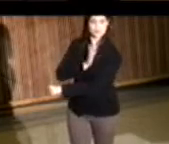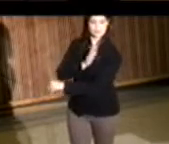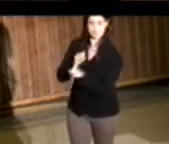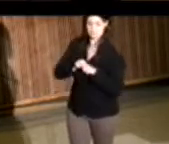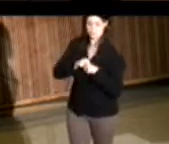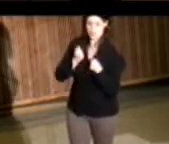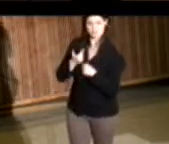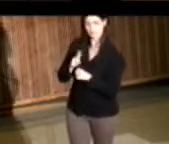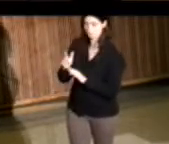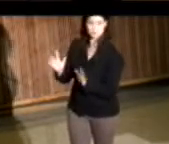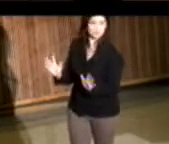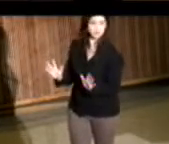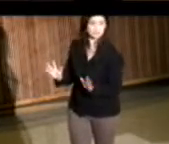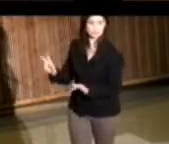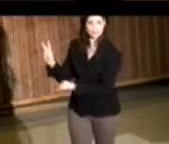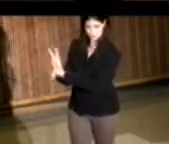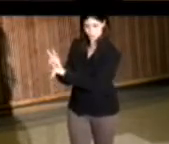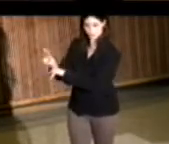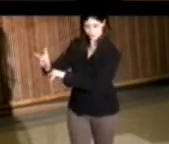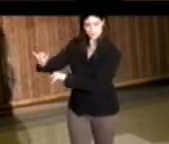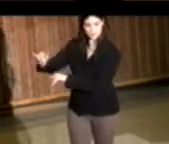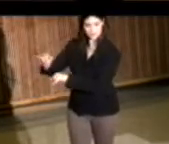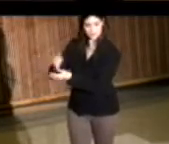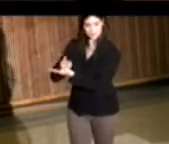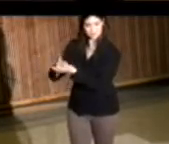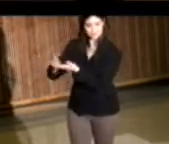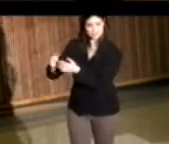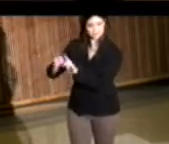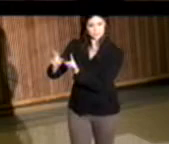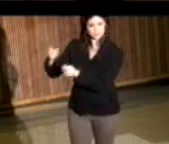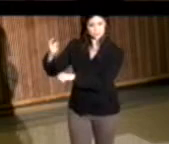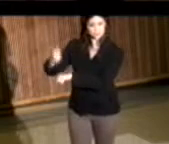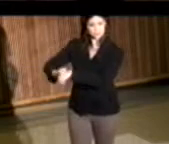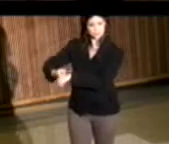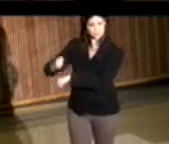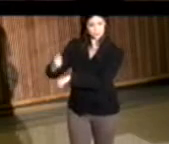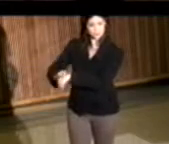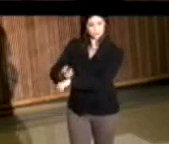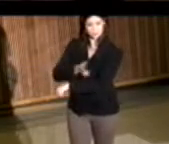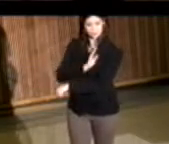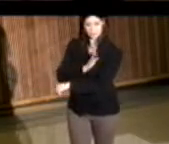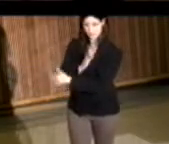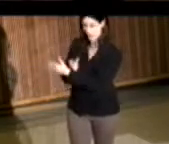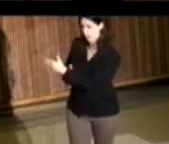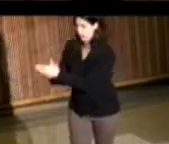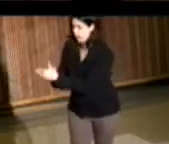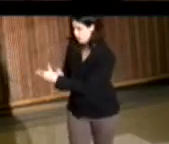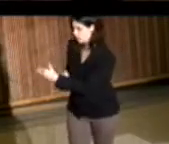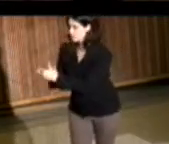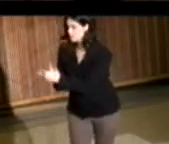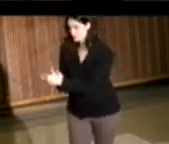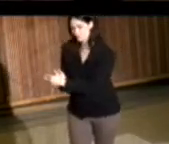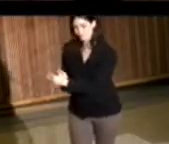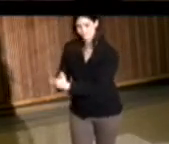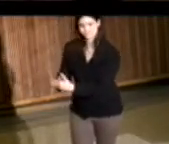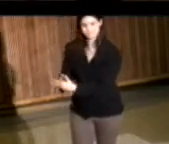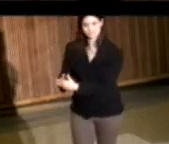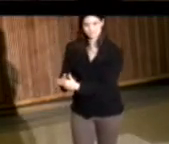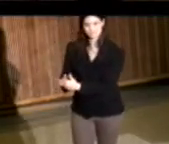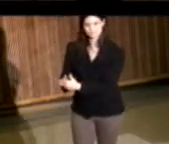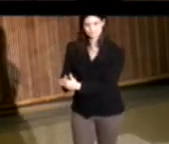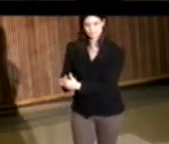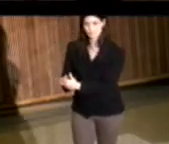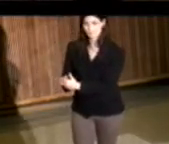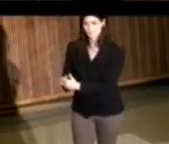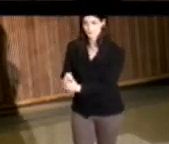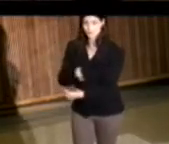se quebrará. Tornar-se-á inquebrável, impenetrável, irredimível. E o